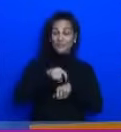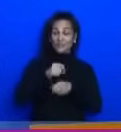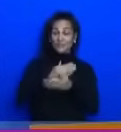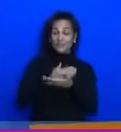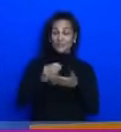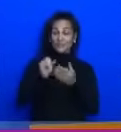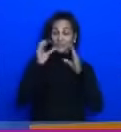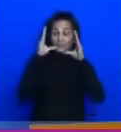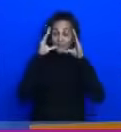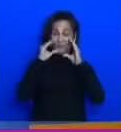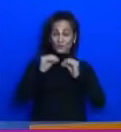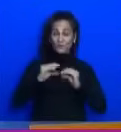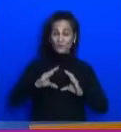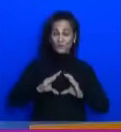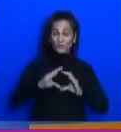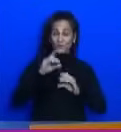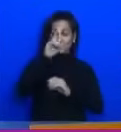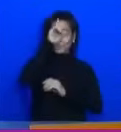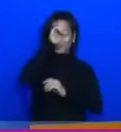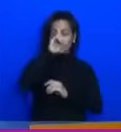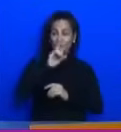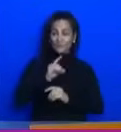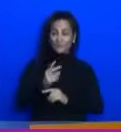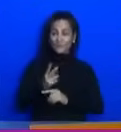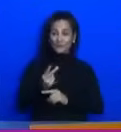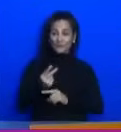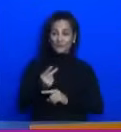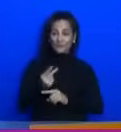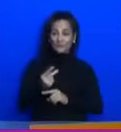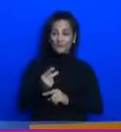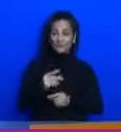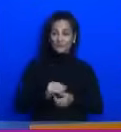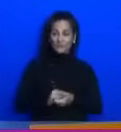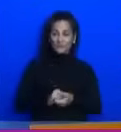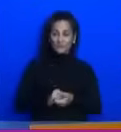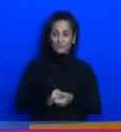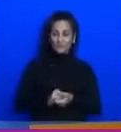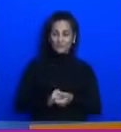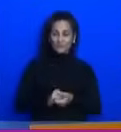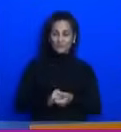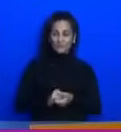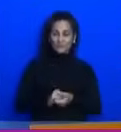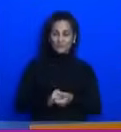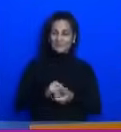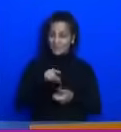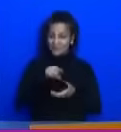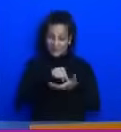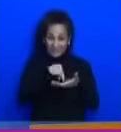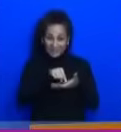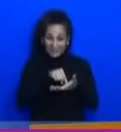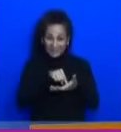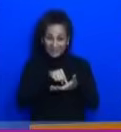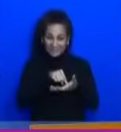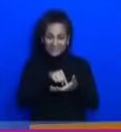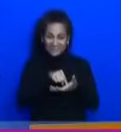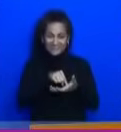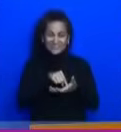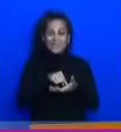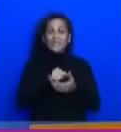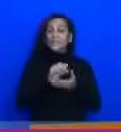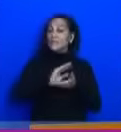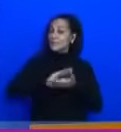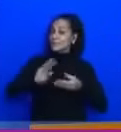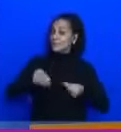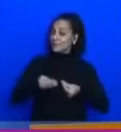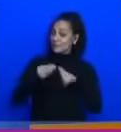das 8 da noite. Bola amarela, número 12. Amarela, 12. E aí, tá marcando.